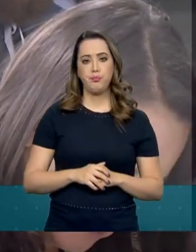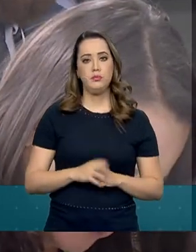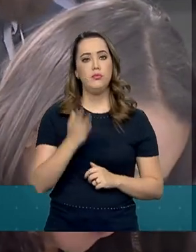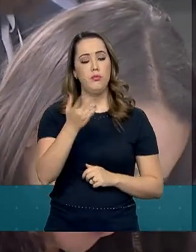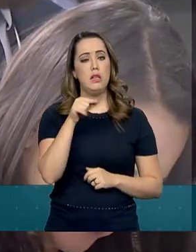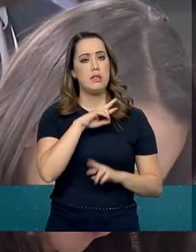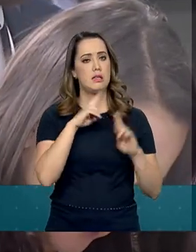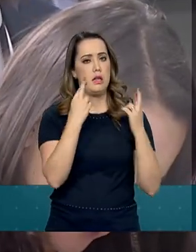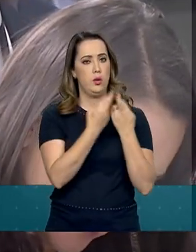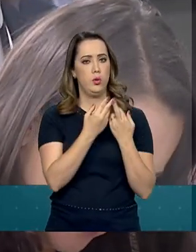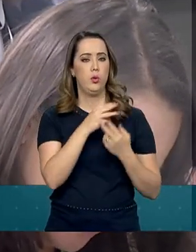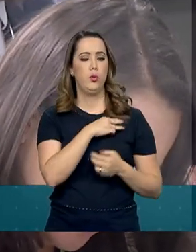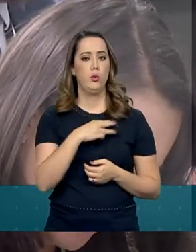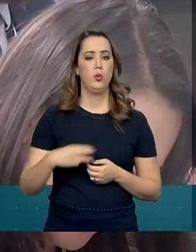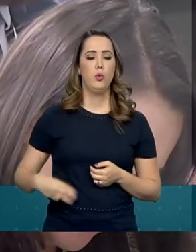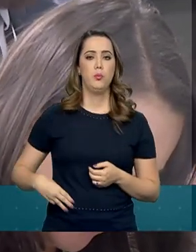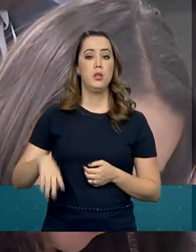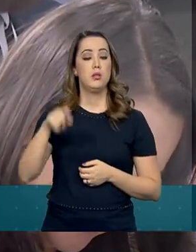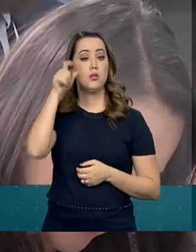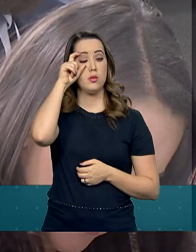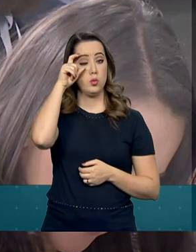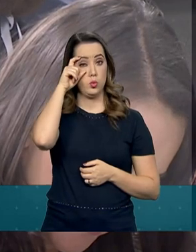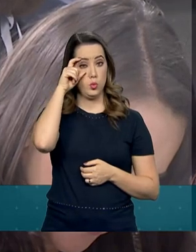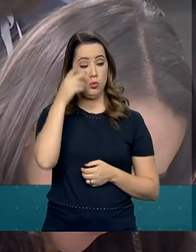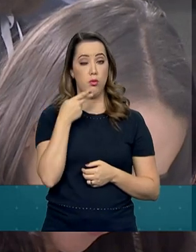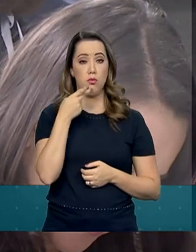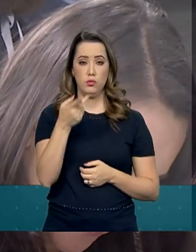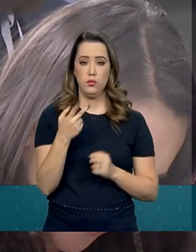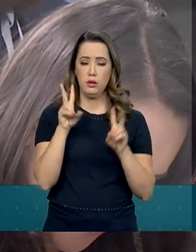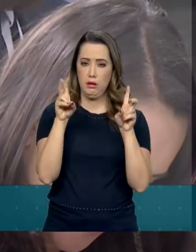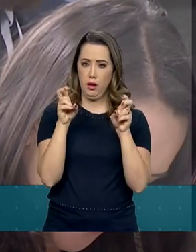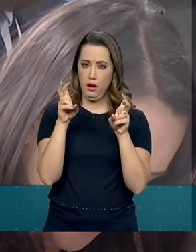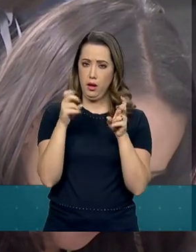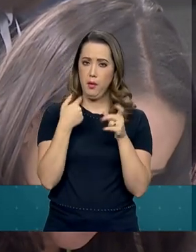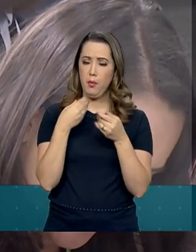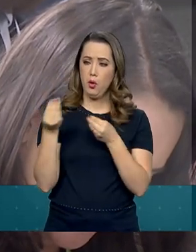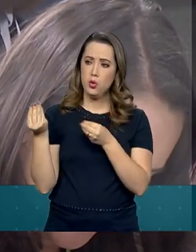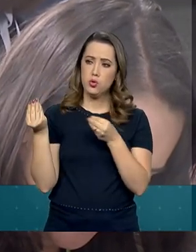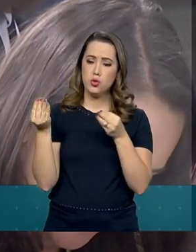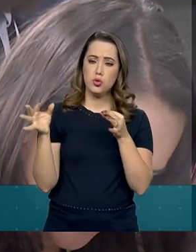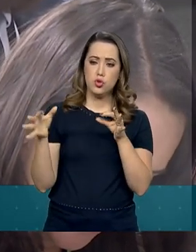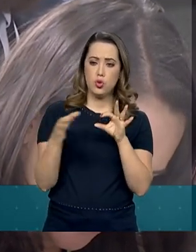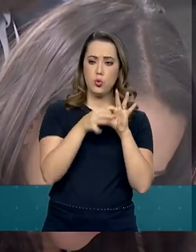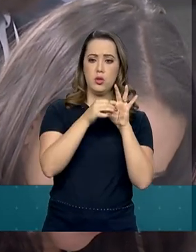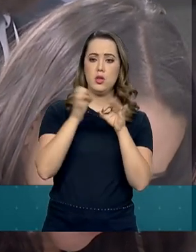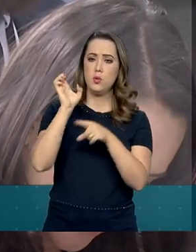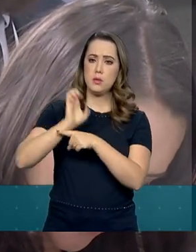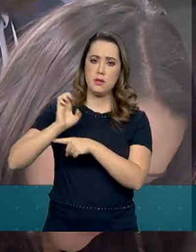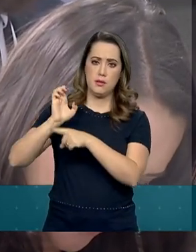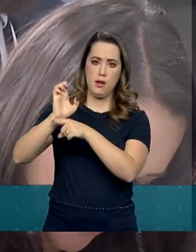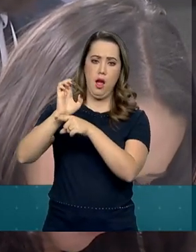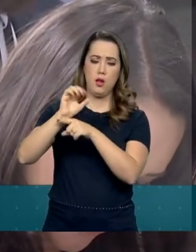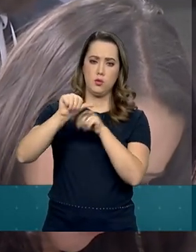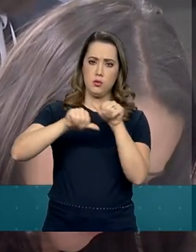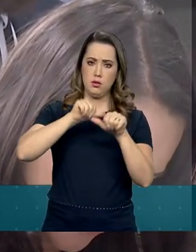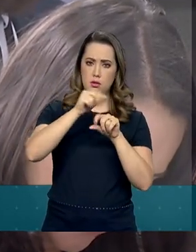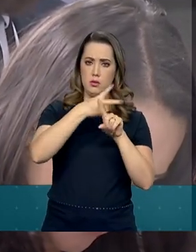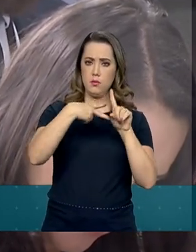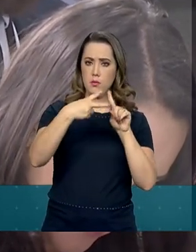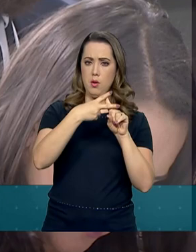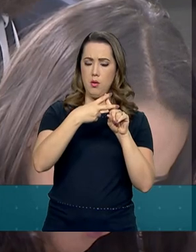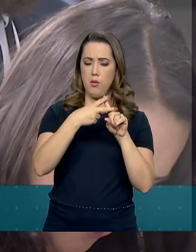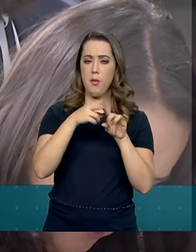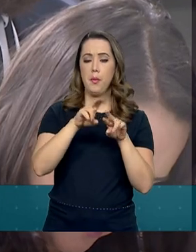exclusivamente sobre a questão da inclusão ou não dos estados e municípios na reforma da previdência é